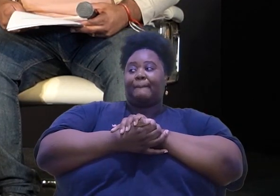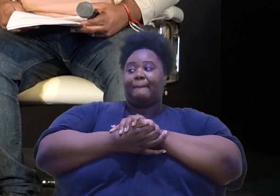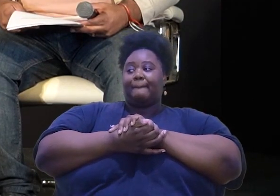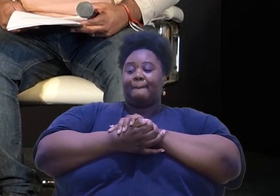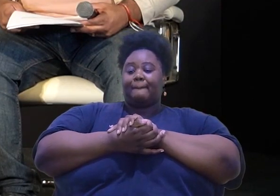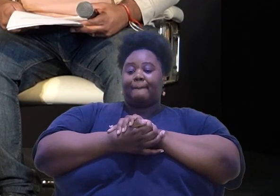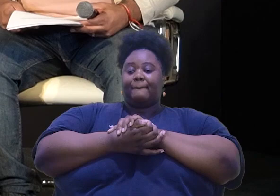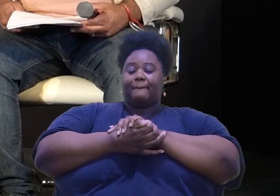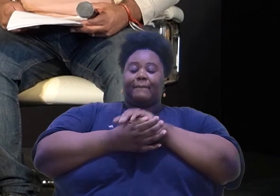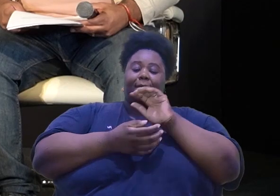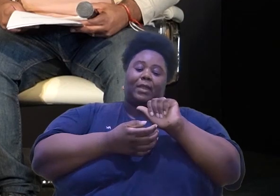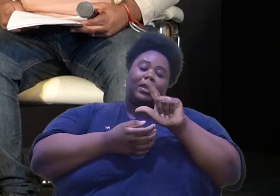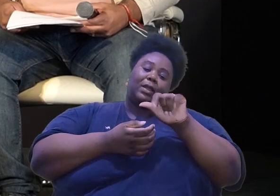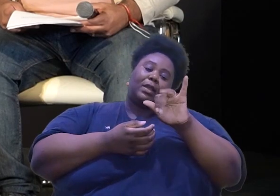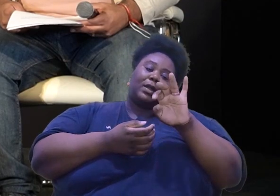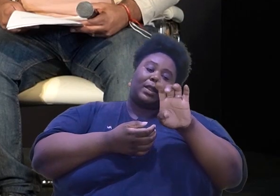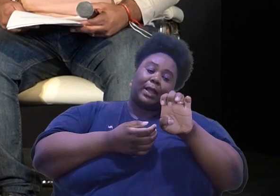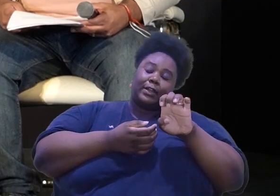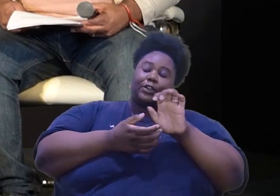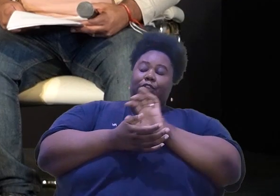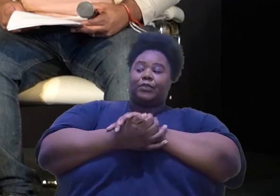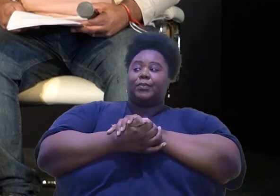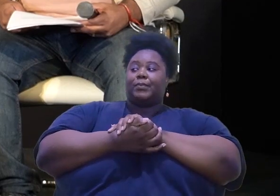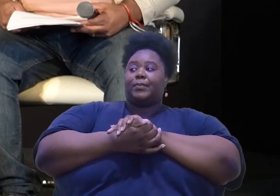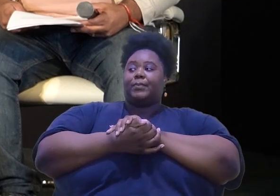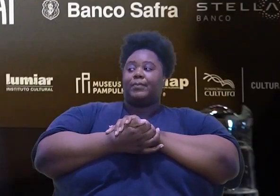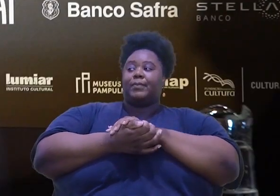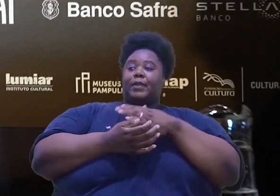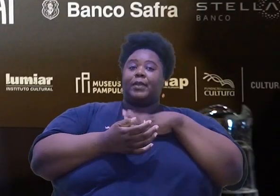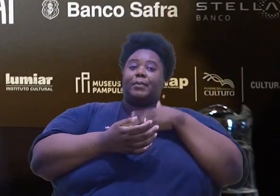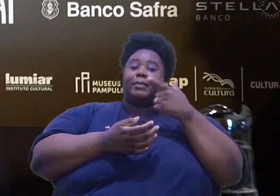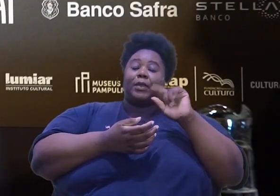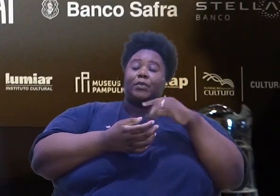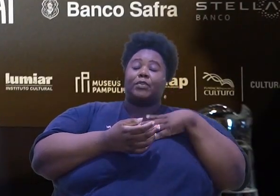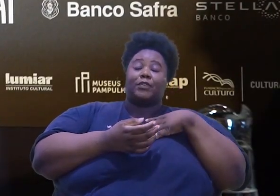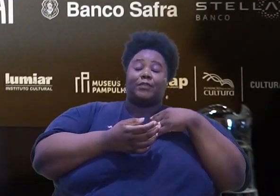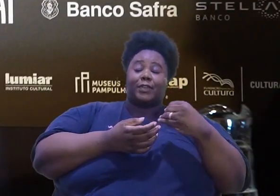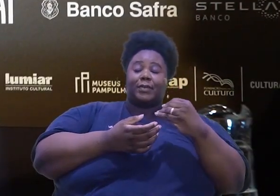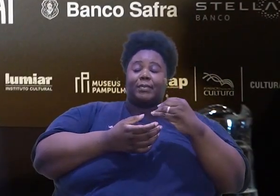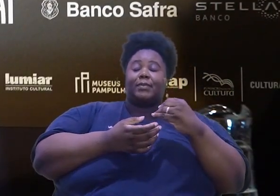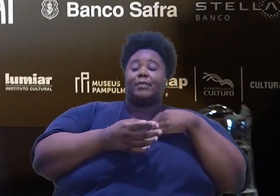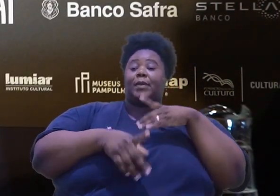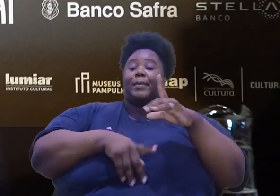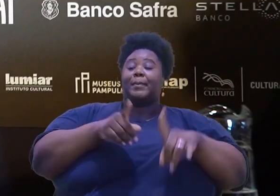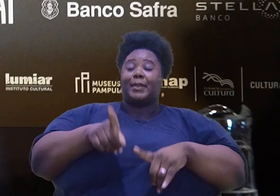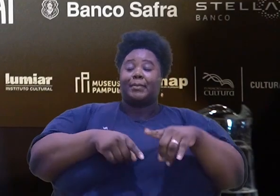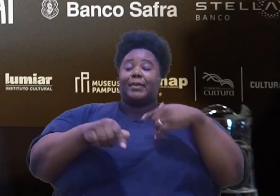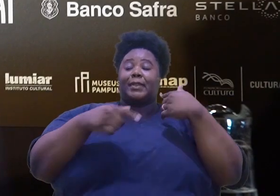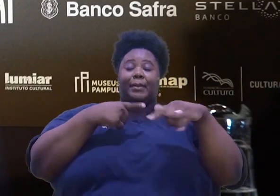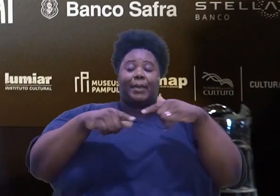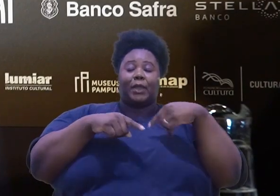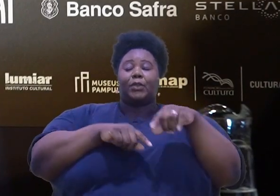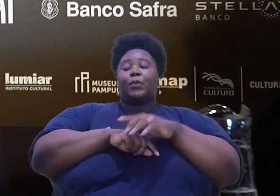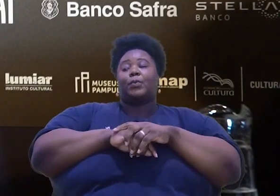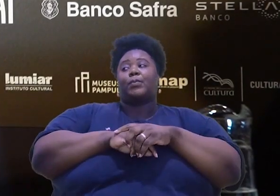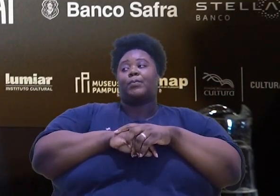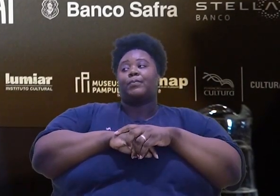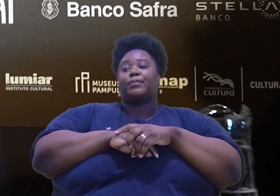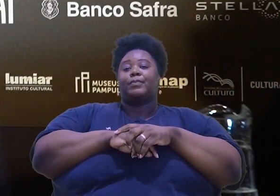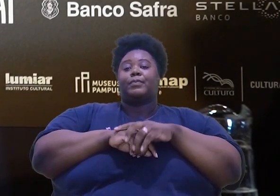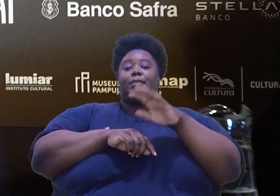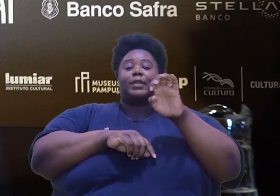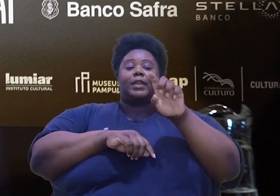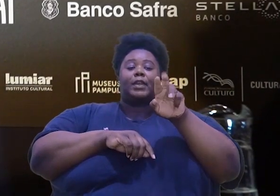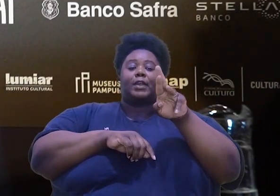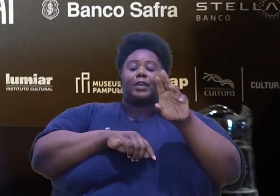e Alaide Lisboa de Oliveira. A minha outra prima trabalhou para Eduardo Frieiro,